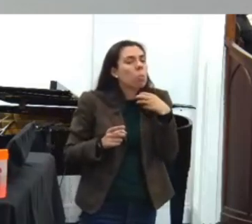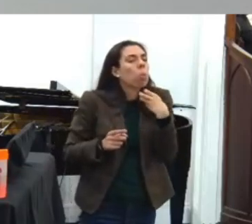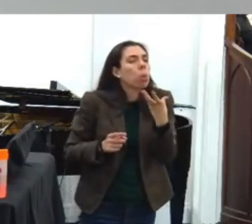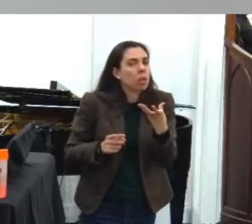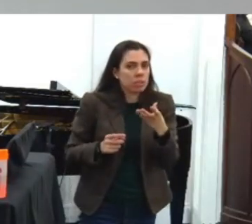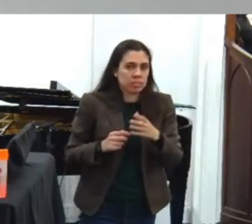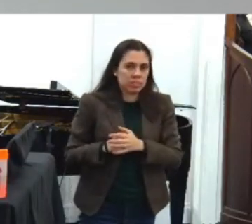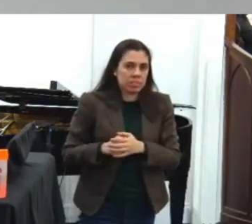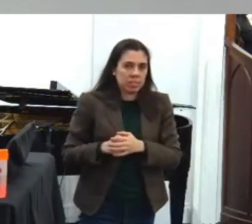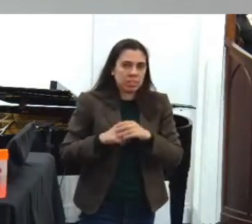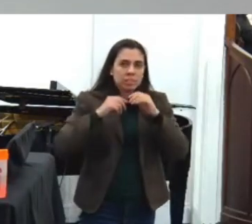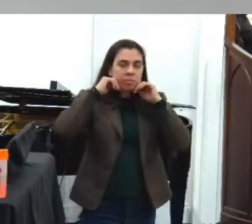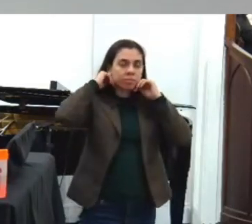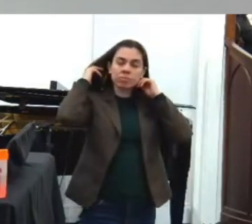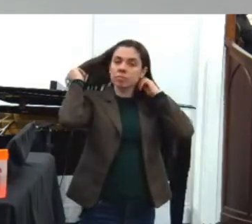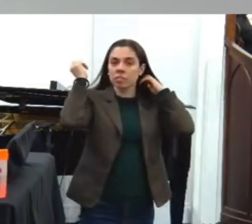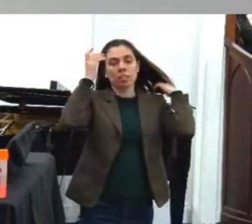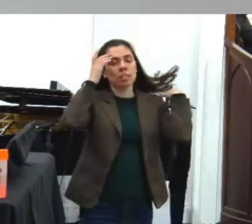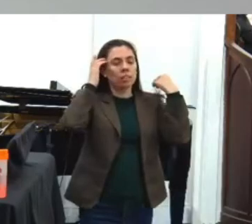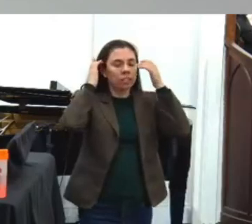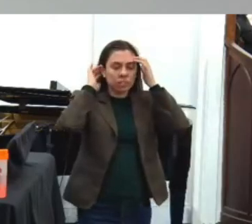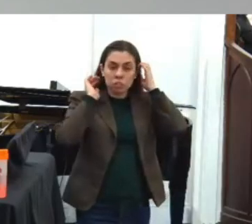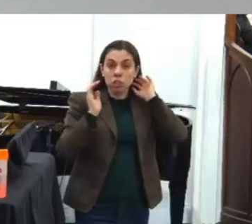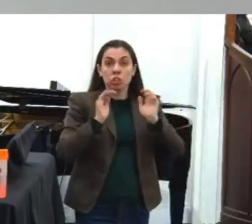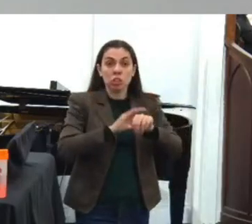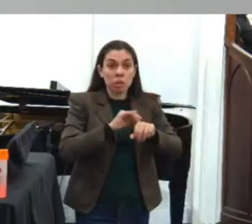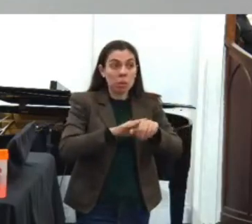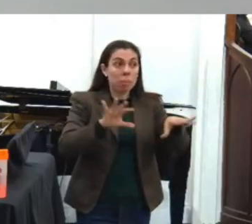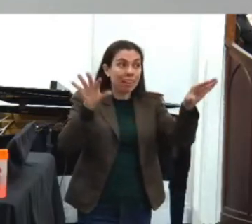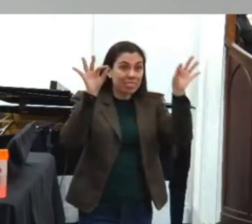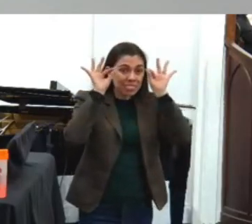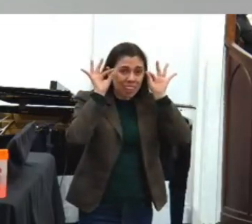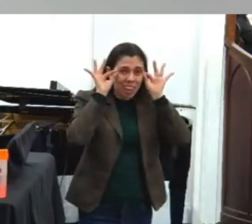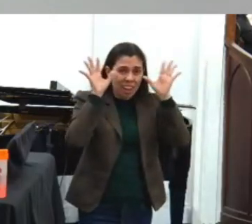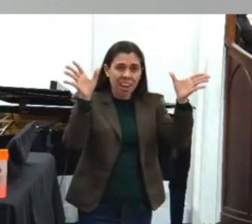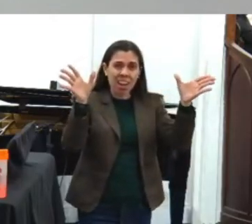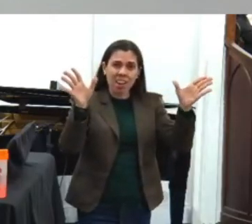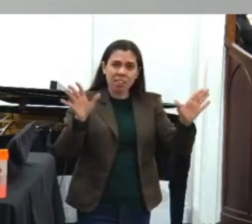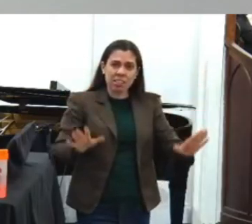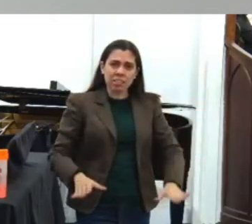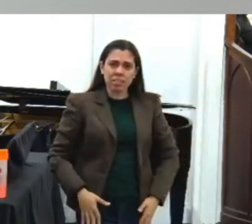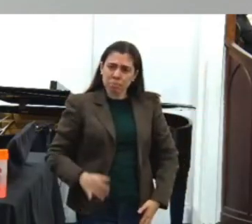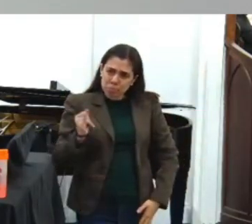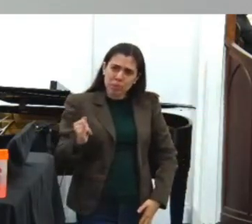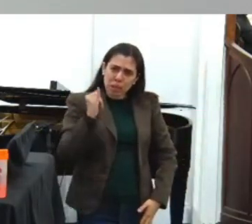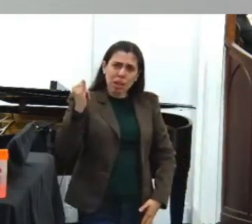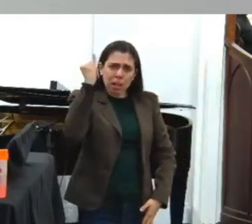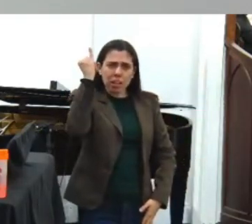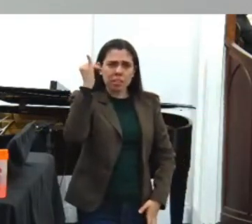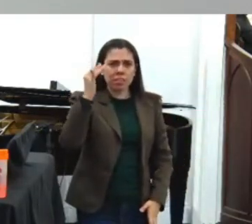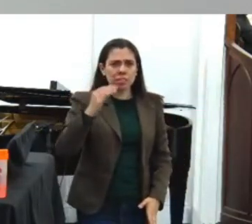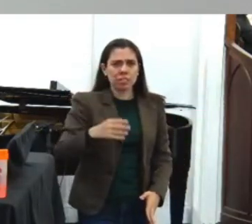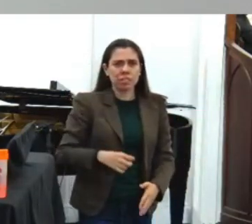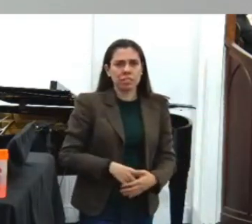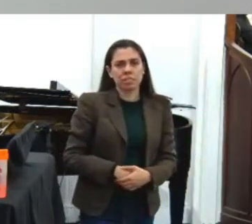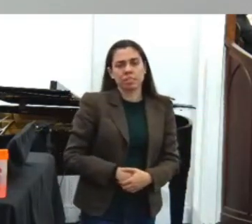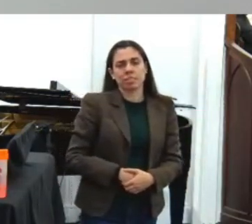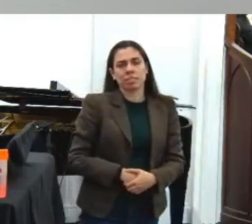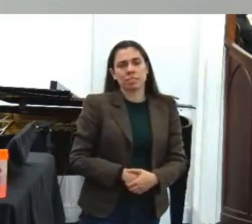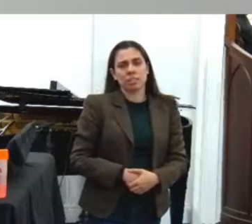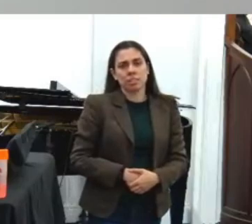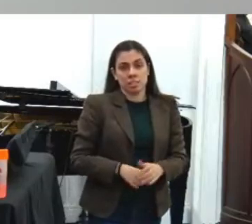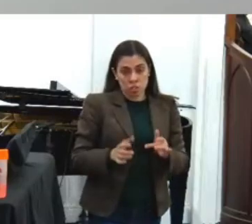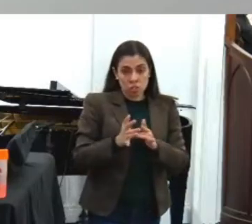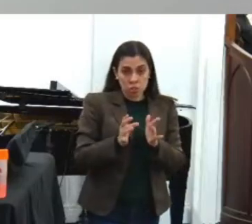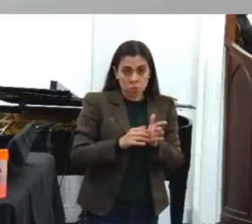igreja, chamando-a ao arrependimento. Mas mesmo diante da sua